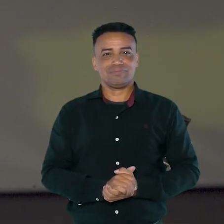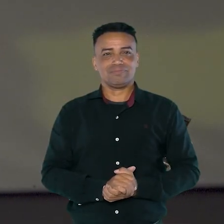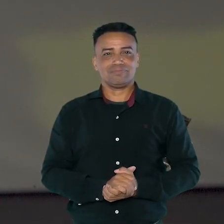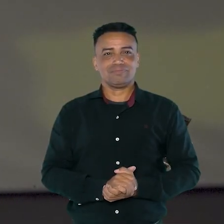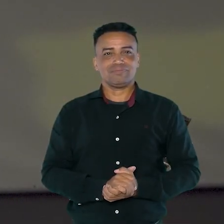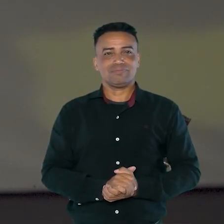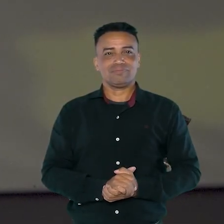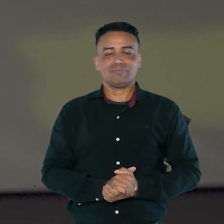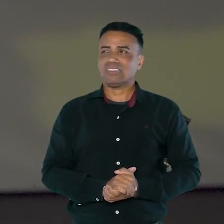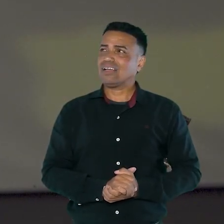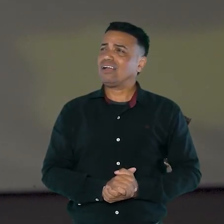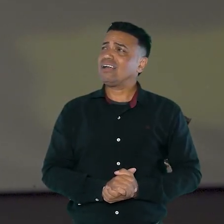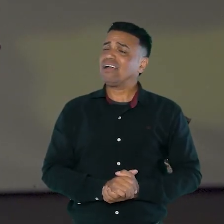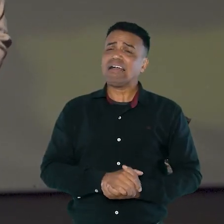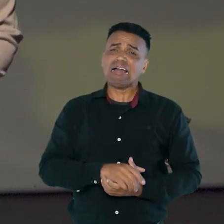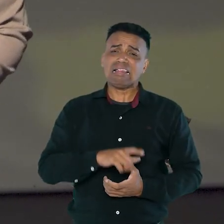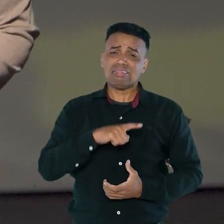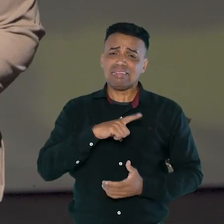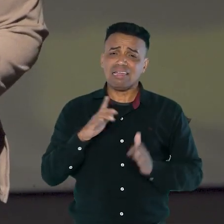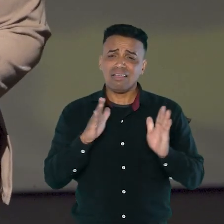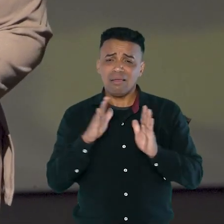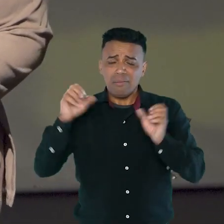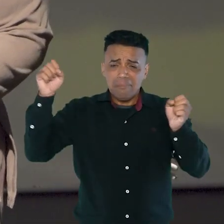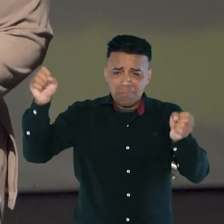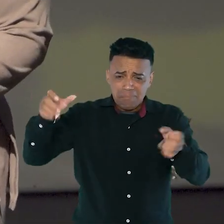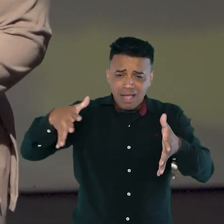E no mistério